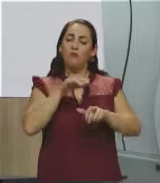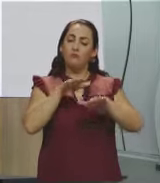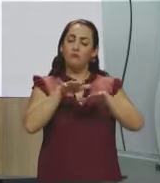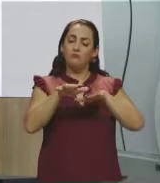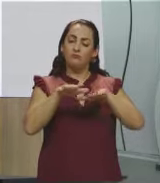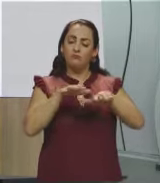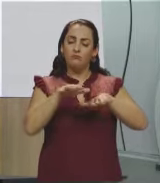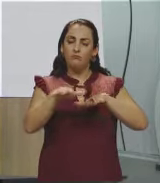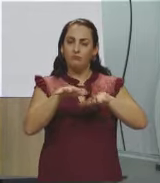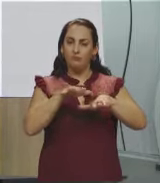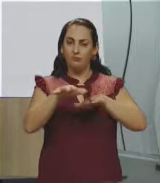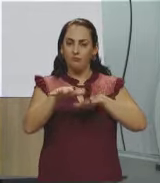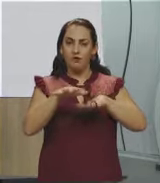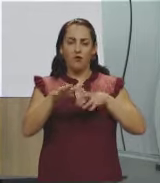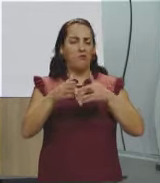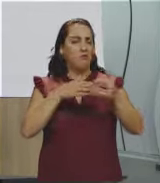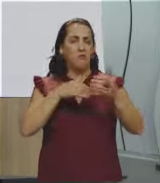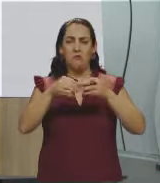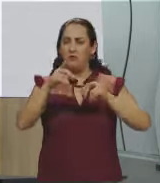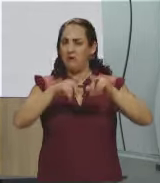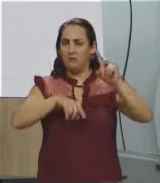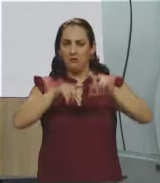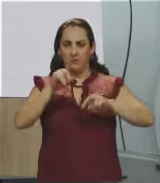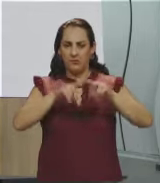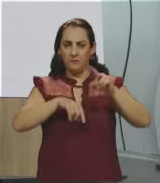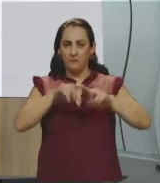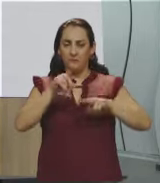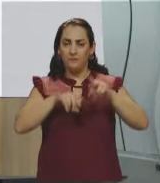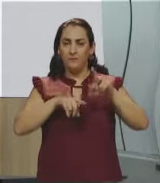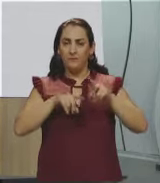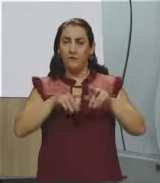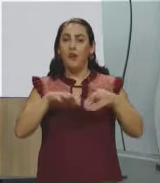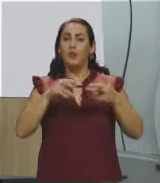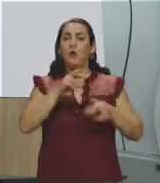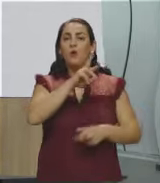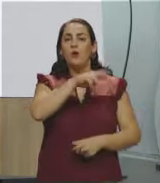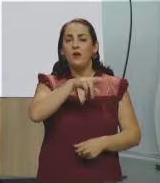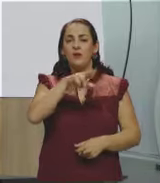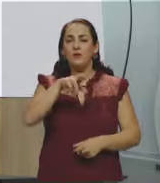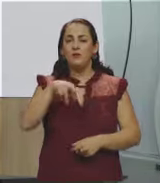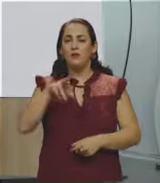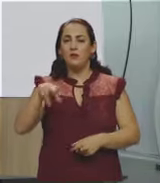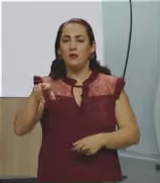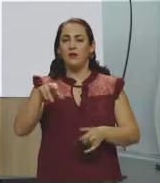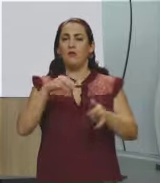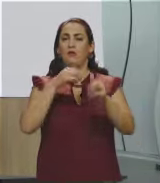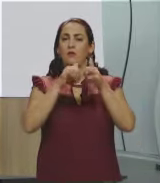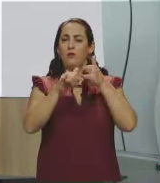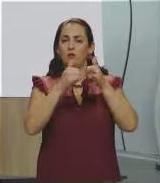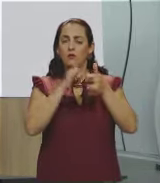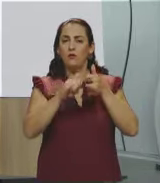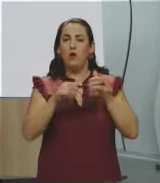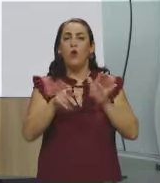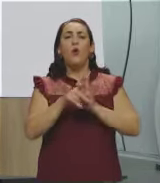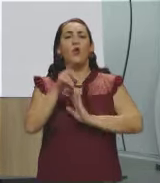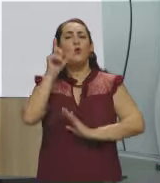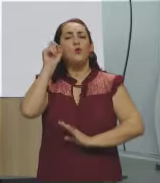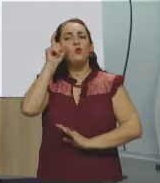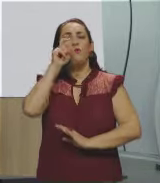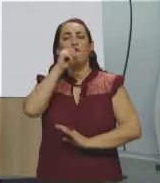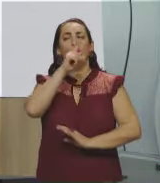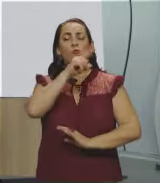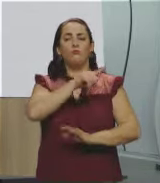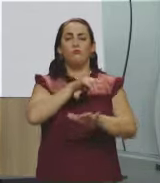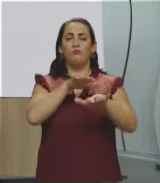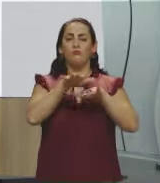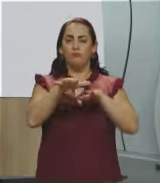material. Isso vale para qualquer material, tá? Então, a resistência elétrica seria justamente essa dificuldade de